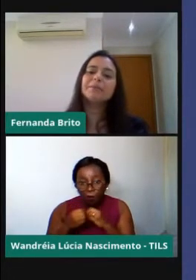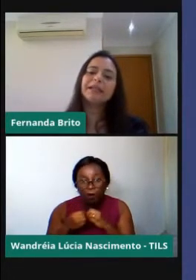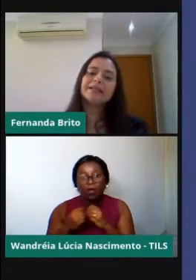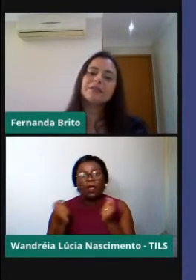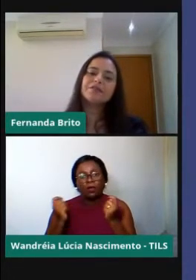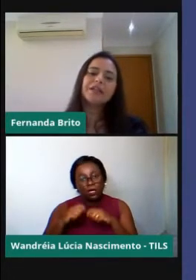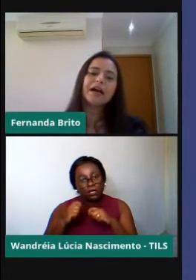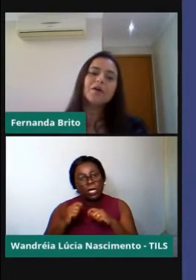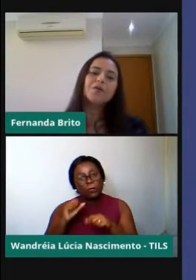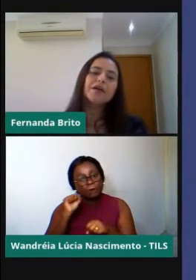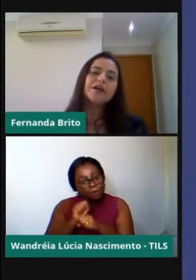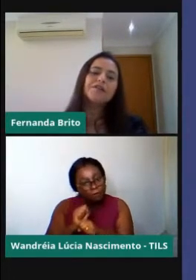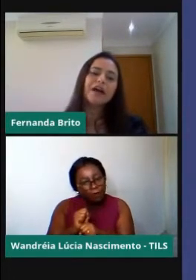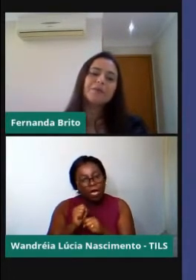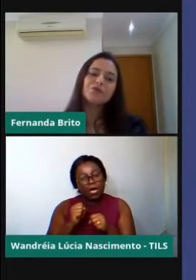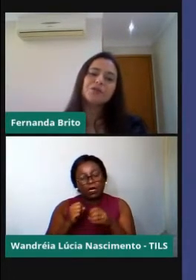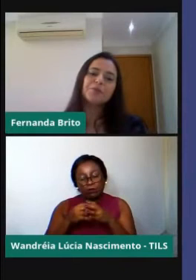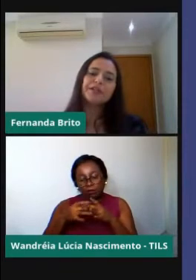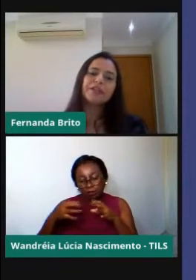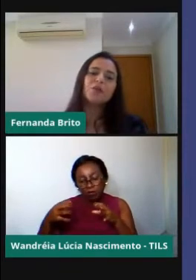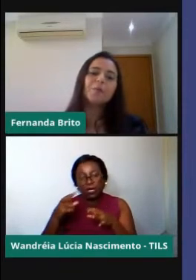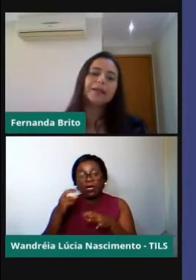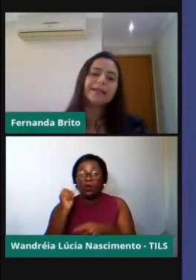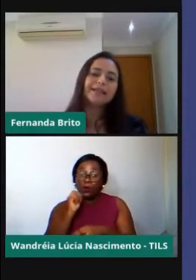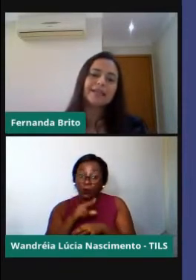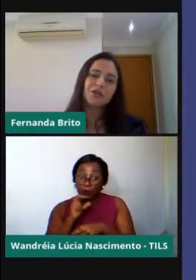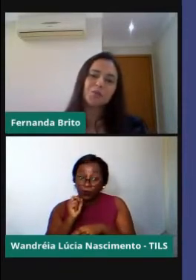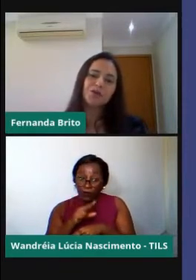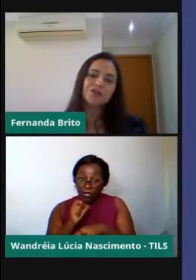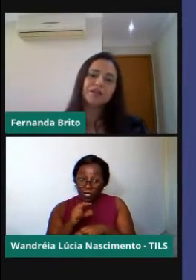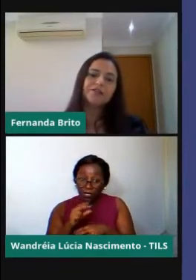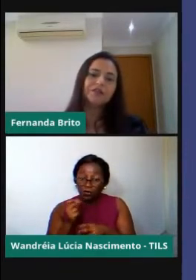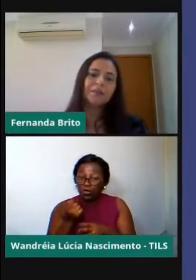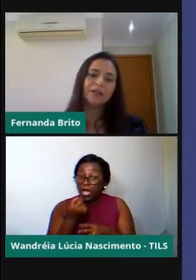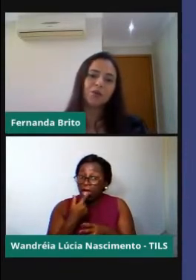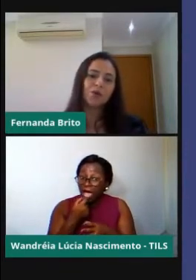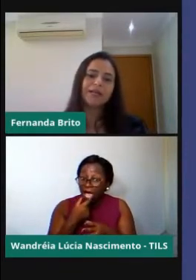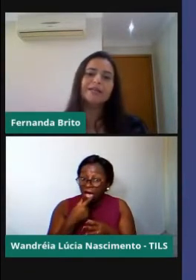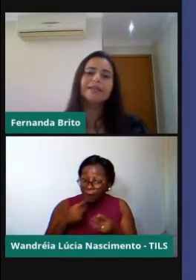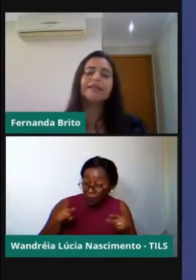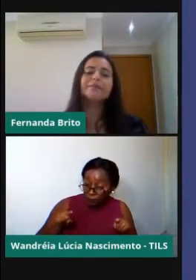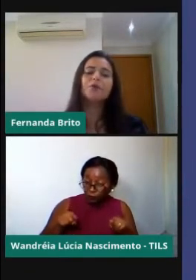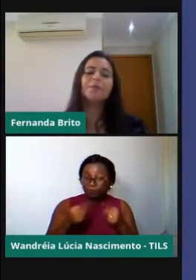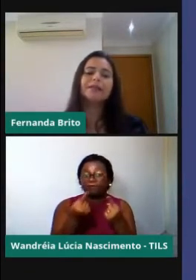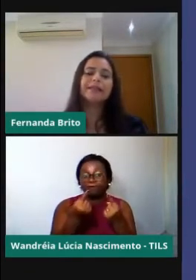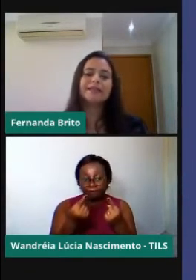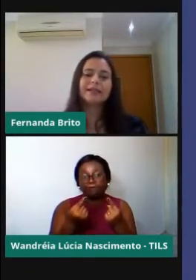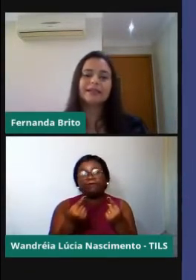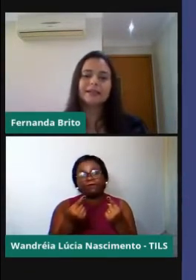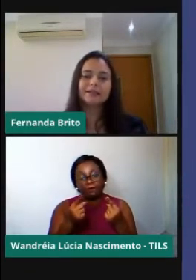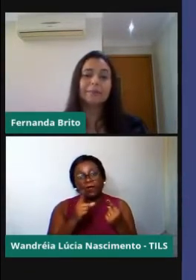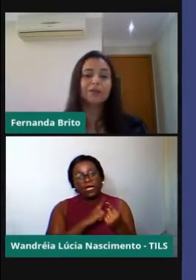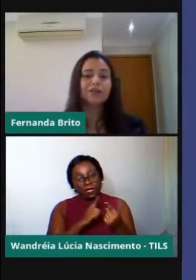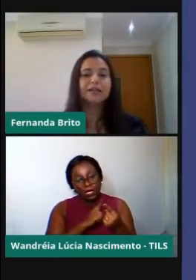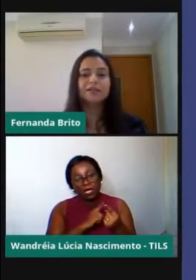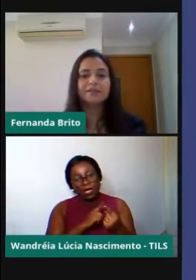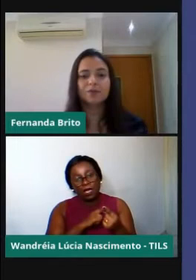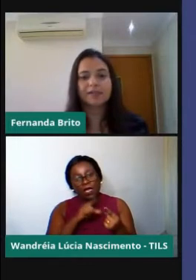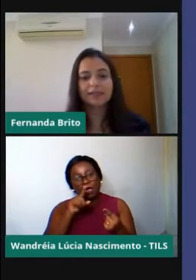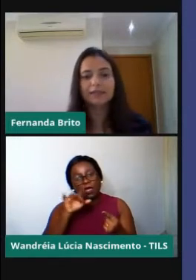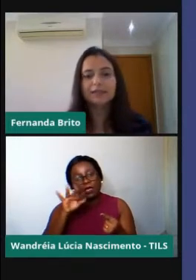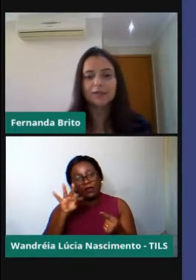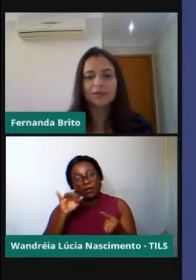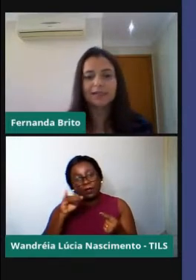impedir essa replicação viral, fármacos que poderiam combater essa resposta inflamatória, né, combater essa tempestade